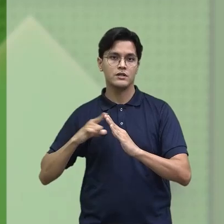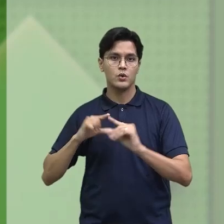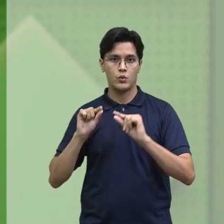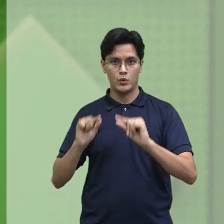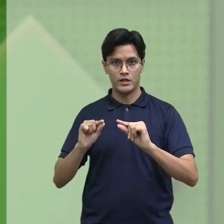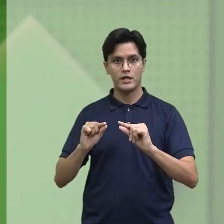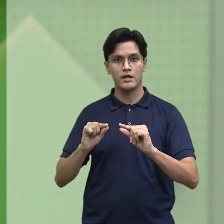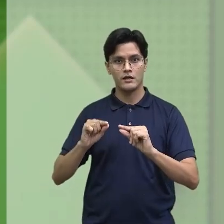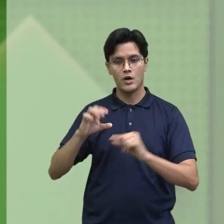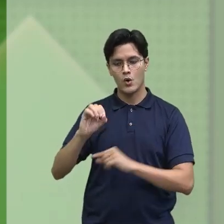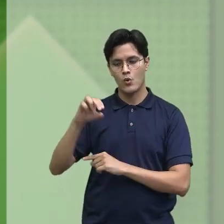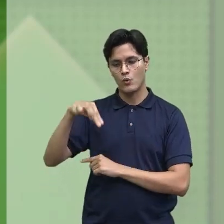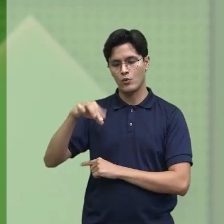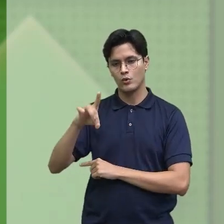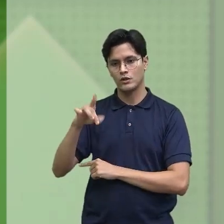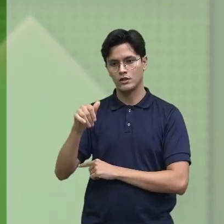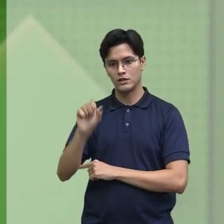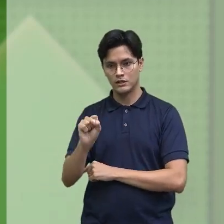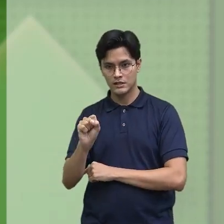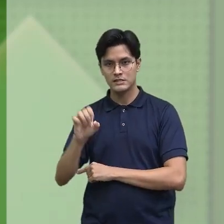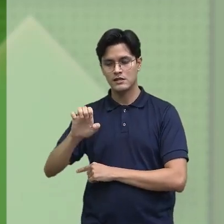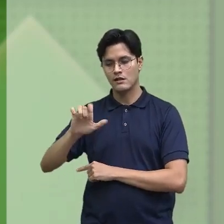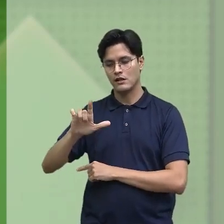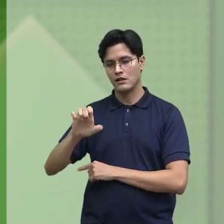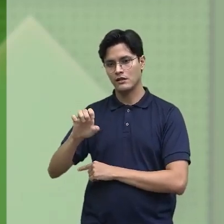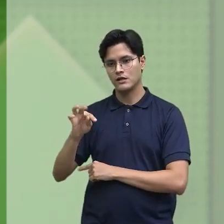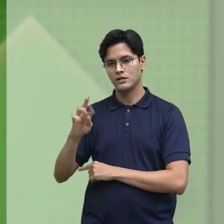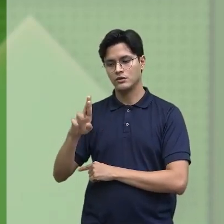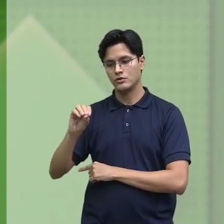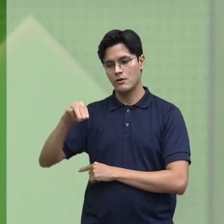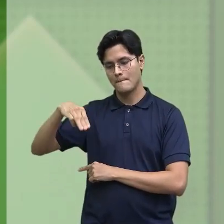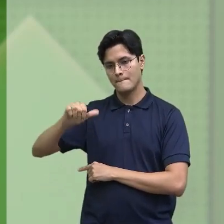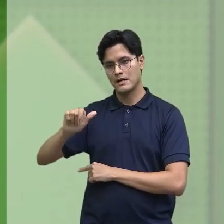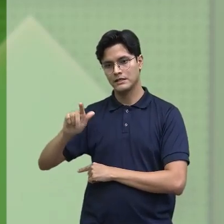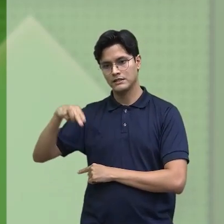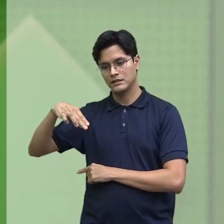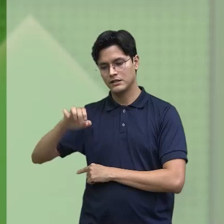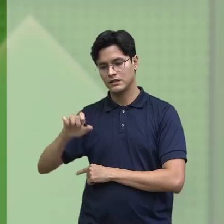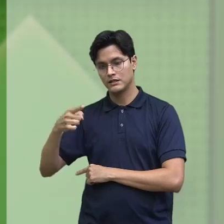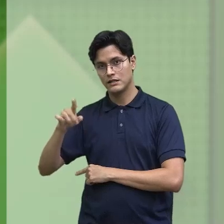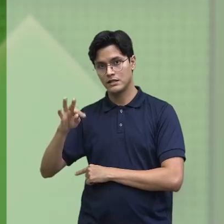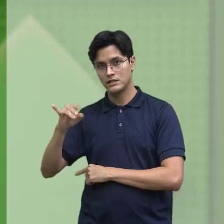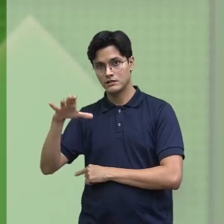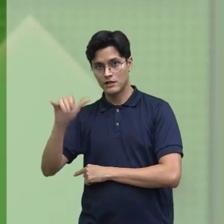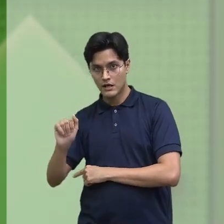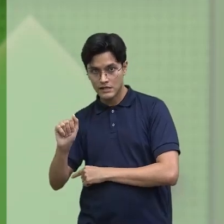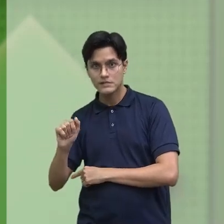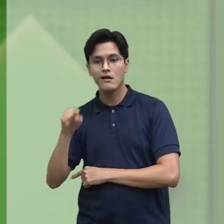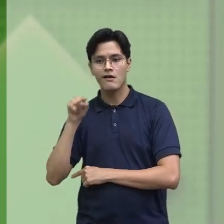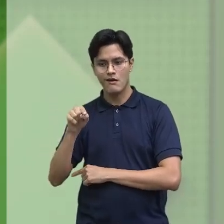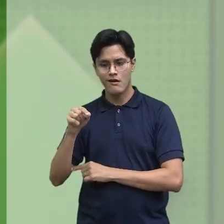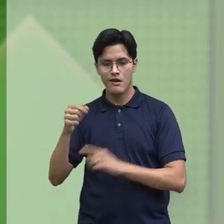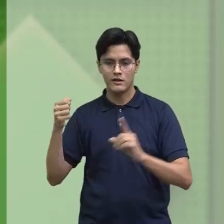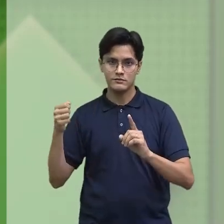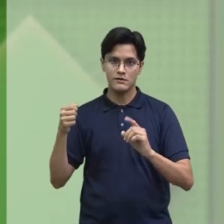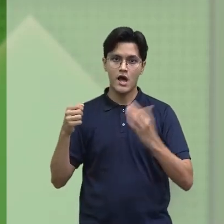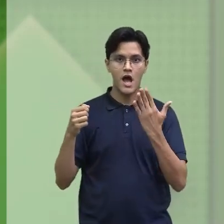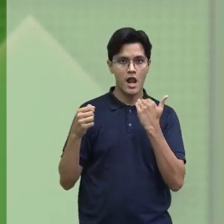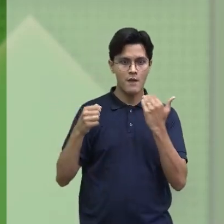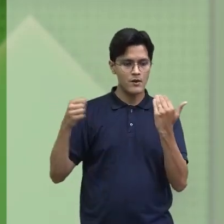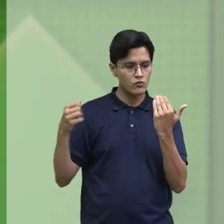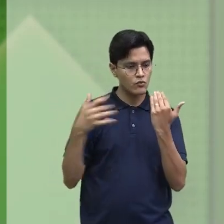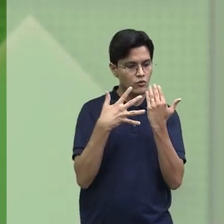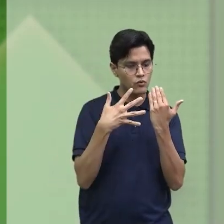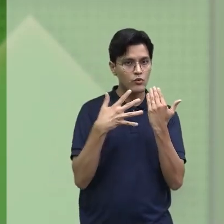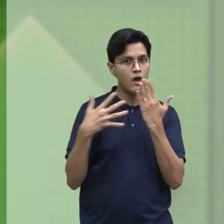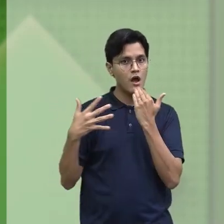elas atingem o alimento, principalmente nas moléculas de água que estão presentes nele. E aí, essas micro-ondas